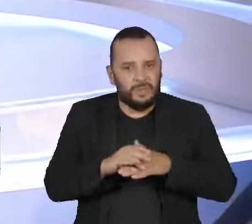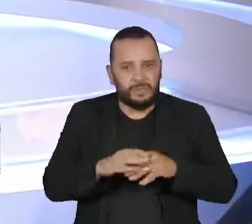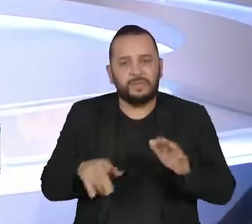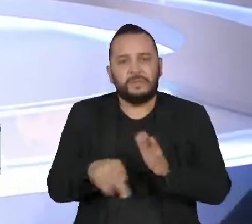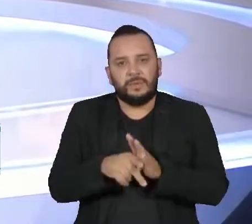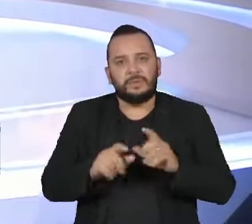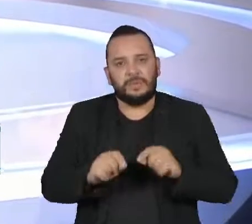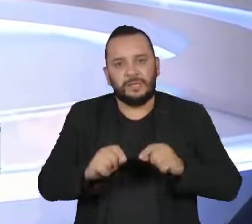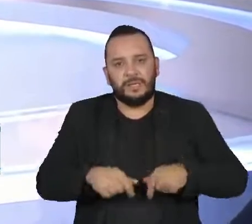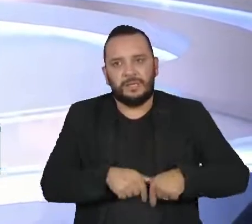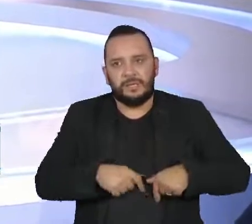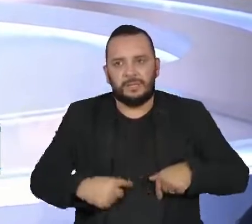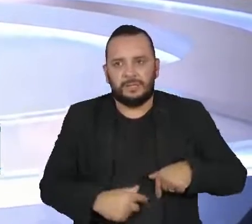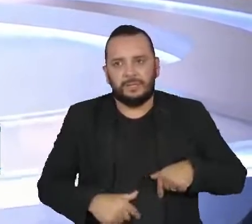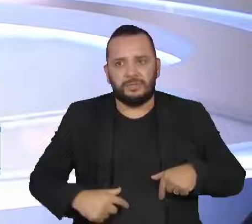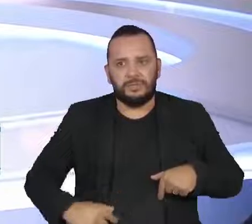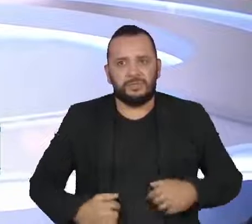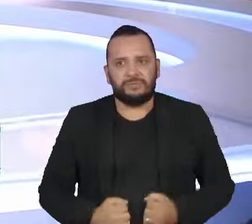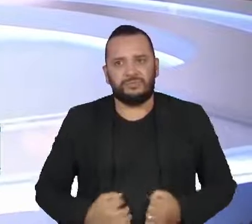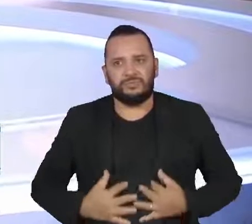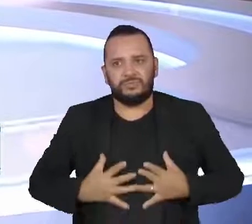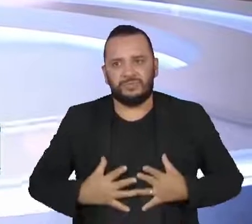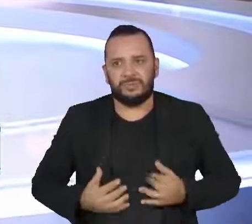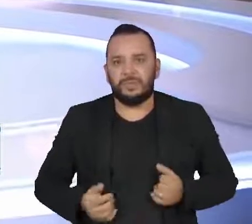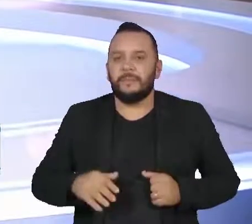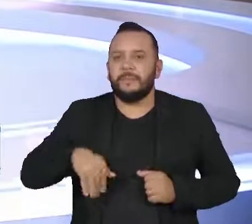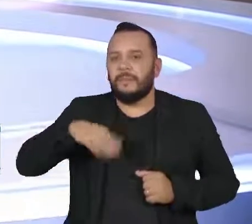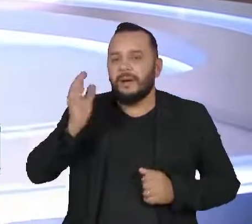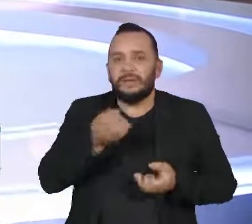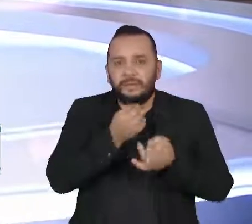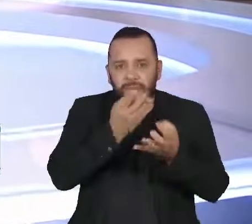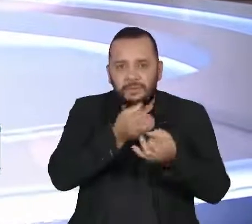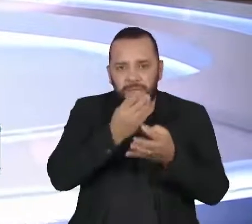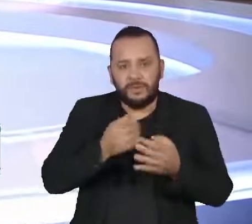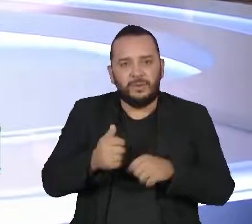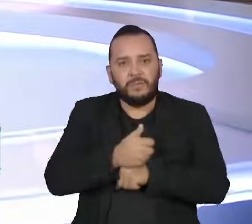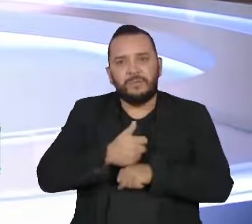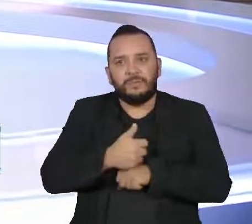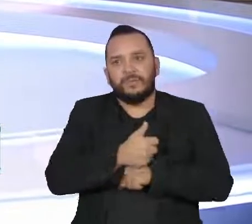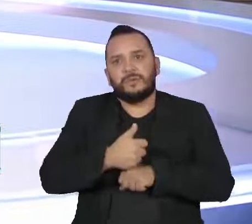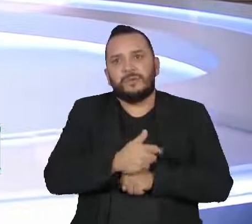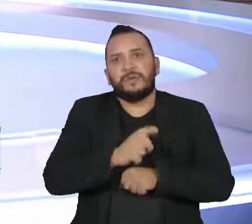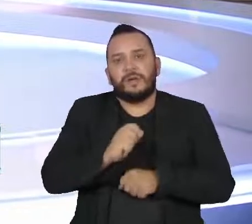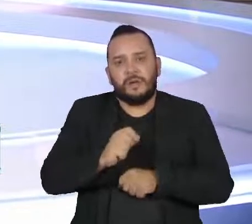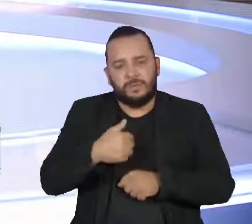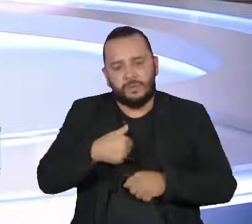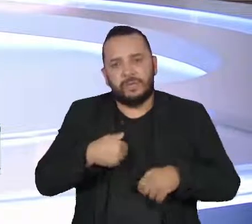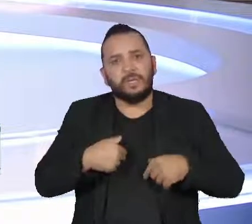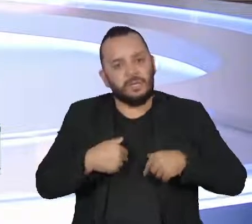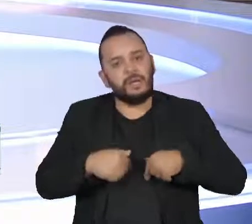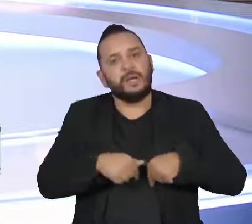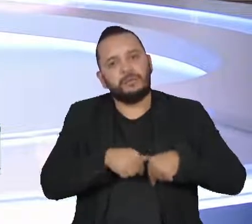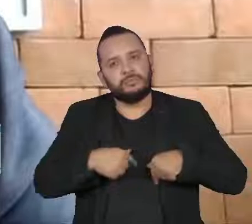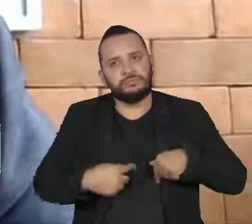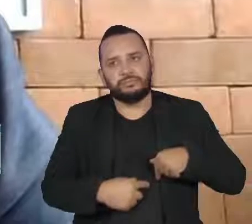inflamatórias intestinais. Quem nos traz mais informações é o gastroenterologista Antônio Carlos de